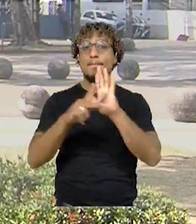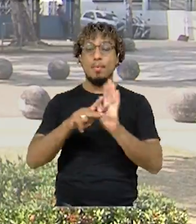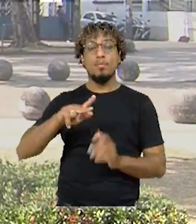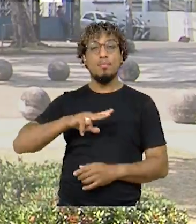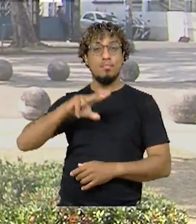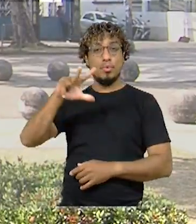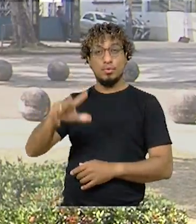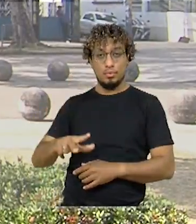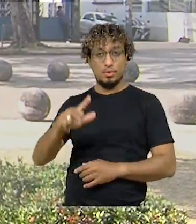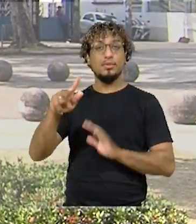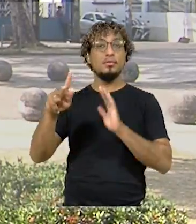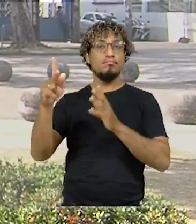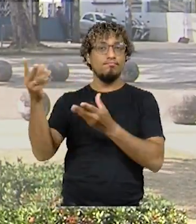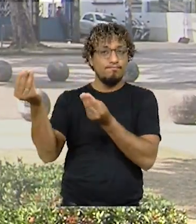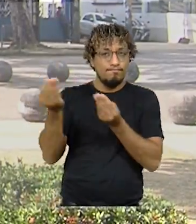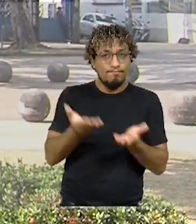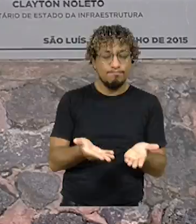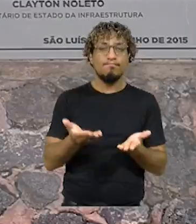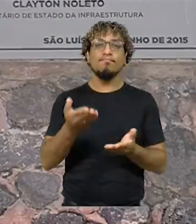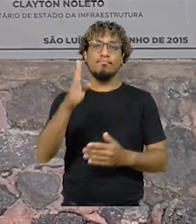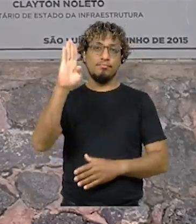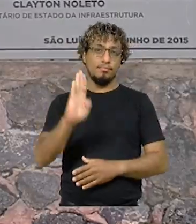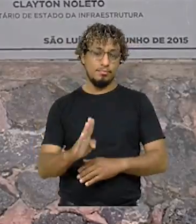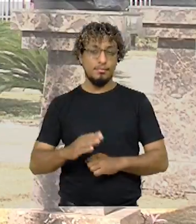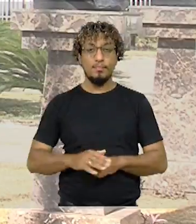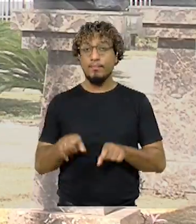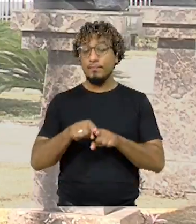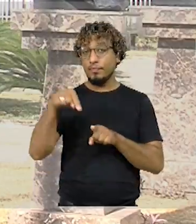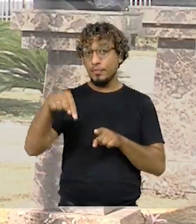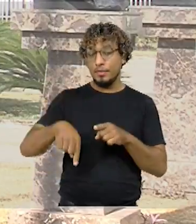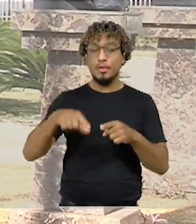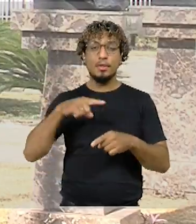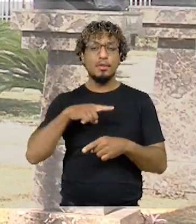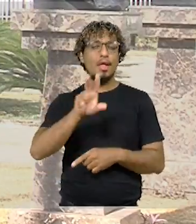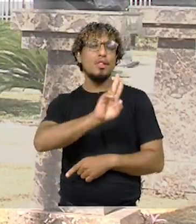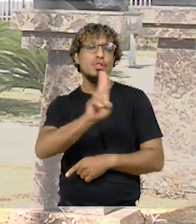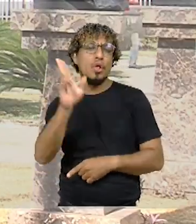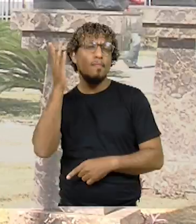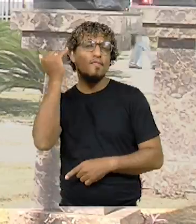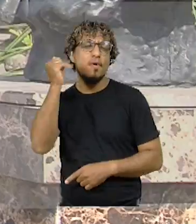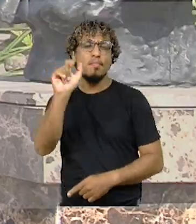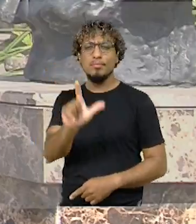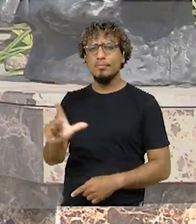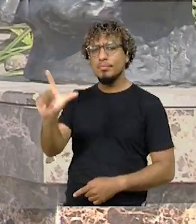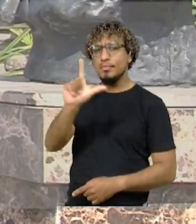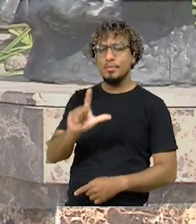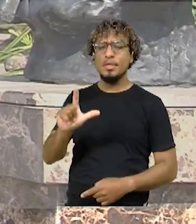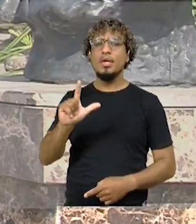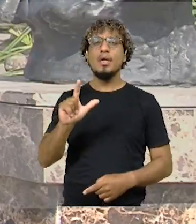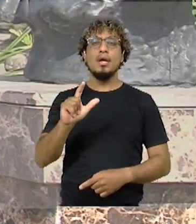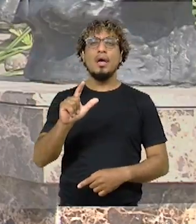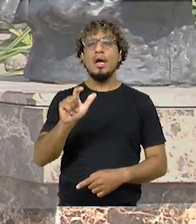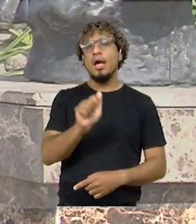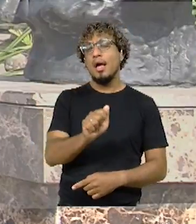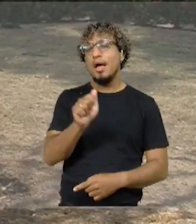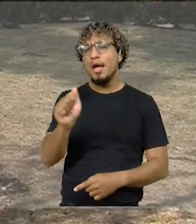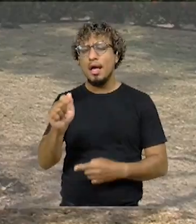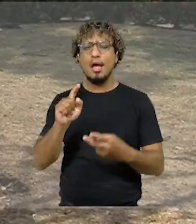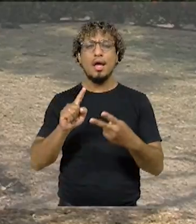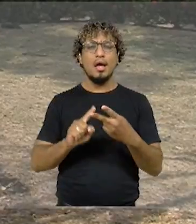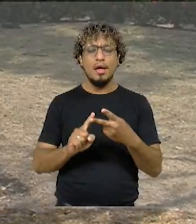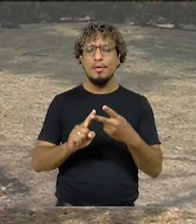né? Esse lugar também é terra de Arthur Azevedo, Nauro Machado, grandes nomes da literatura que acabaram atraindo para São